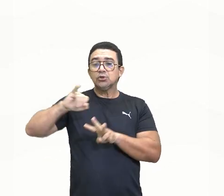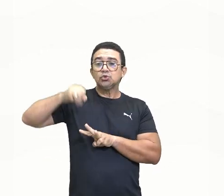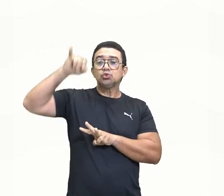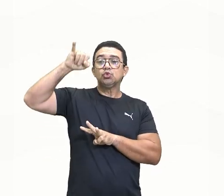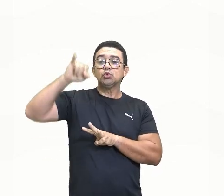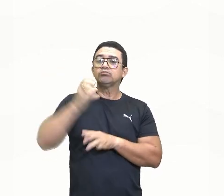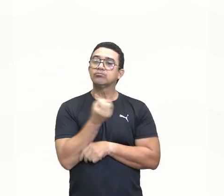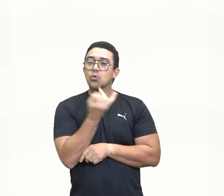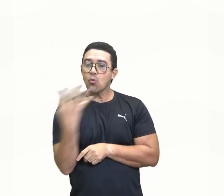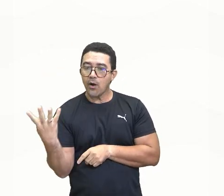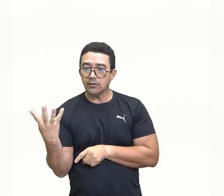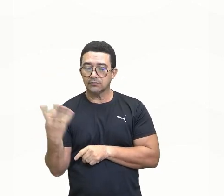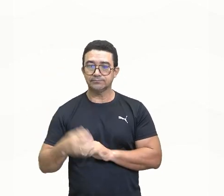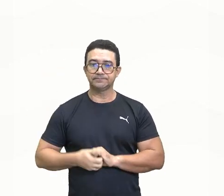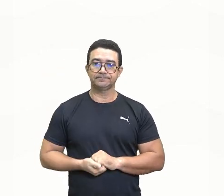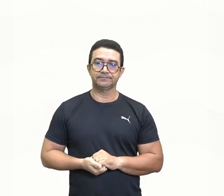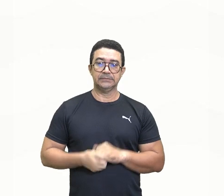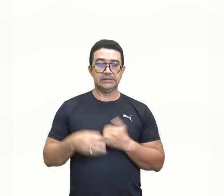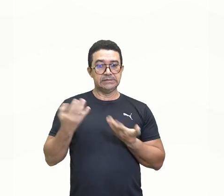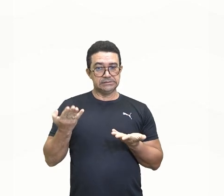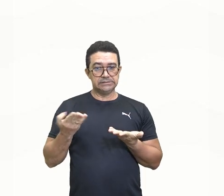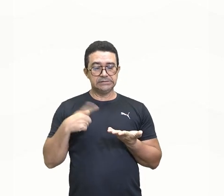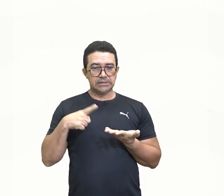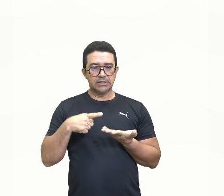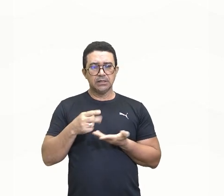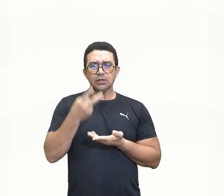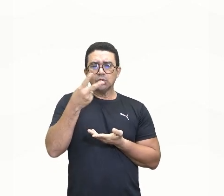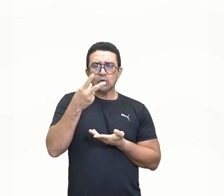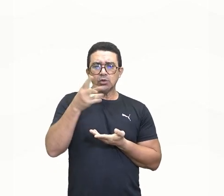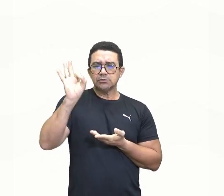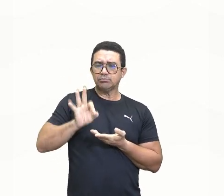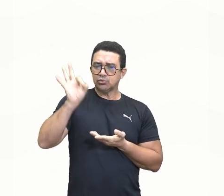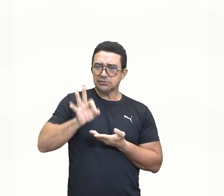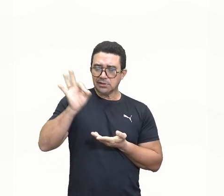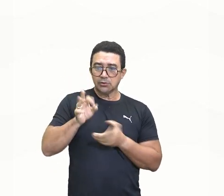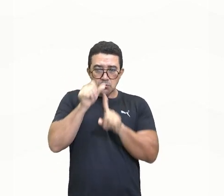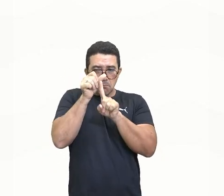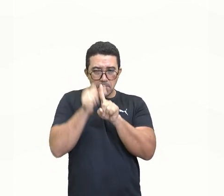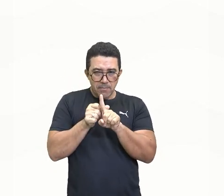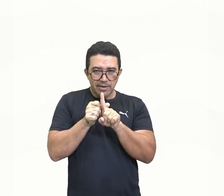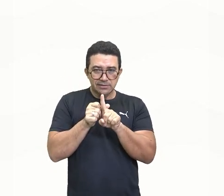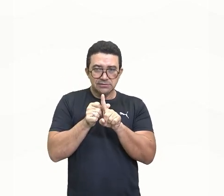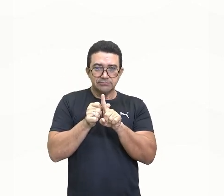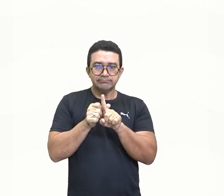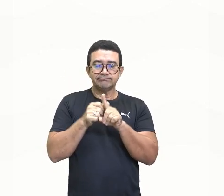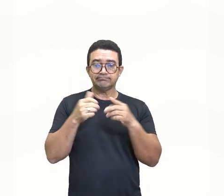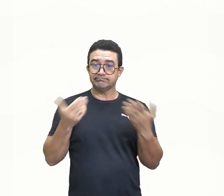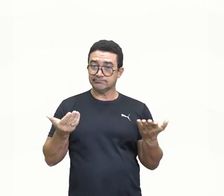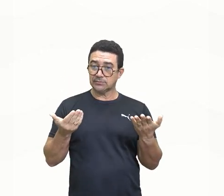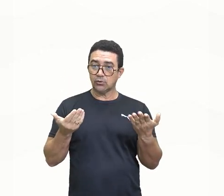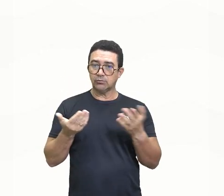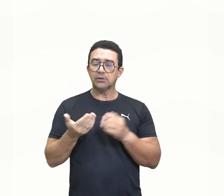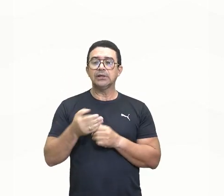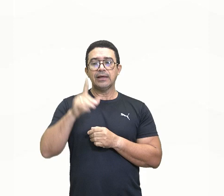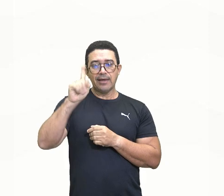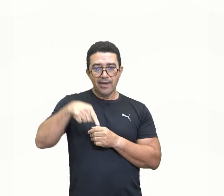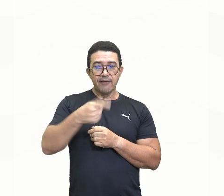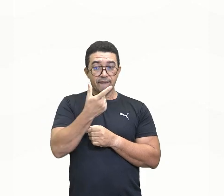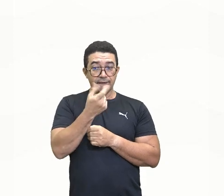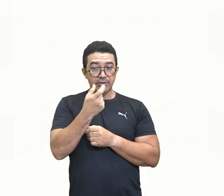quanto? Ora, professora, se é 2% ao mês, esse valor vai